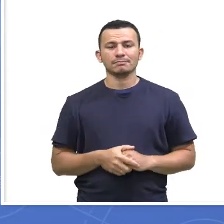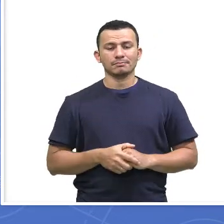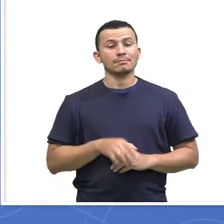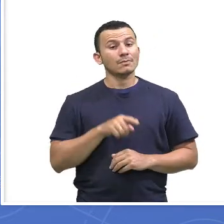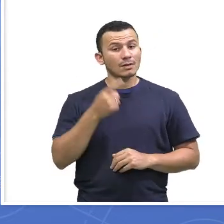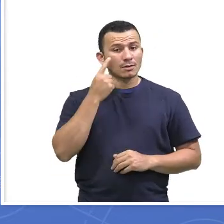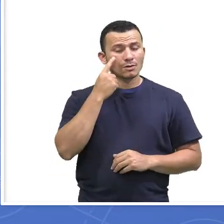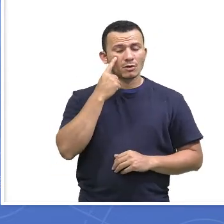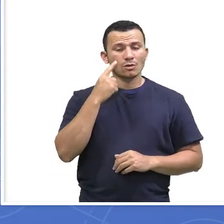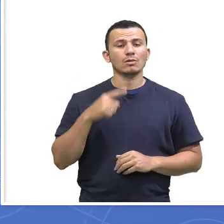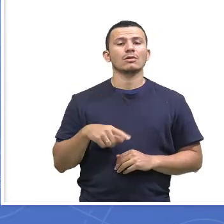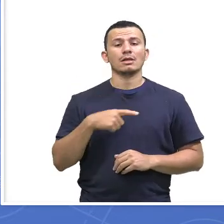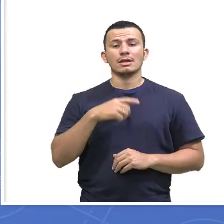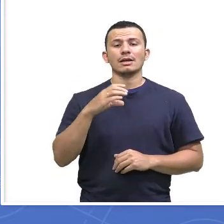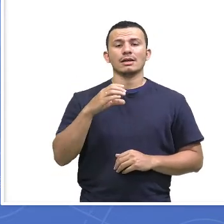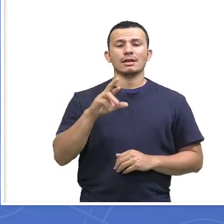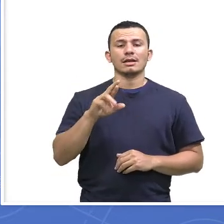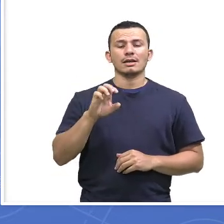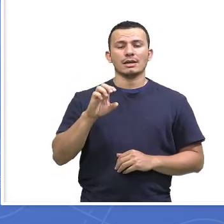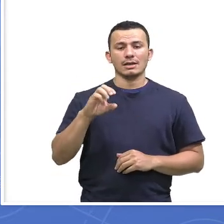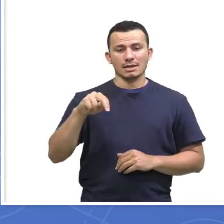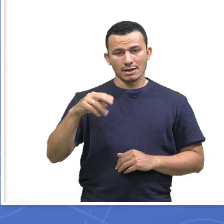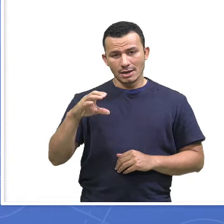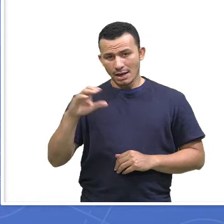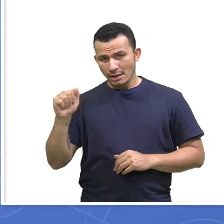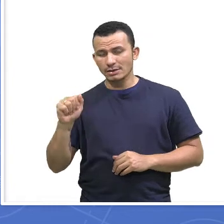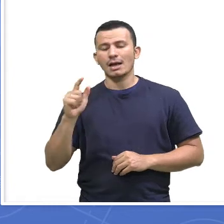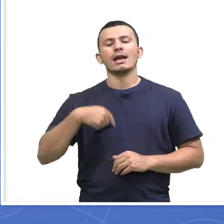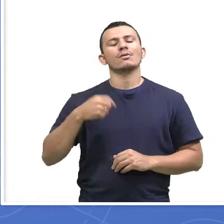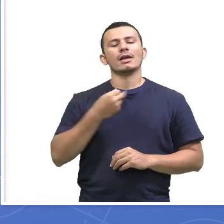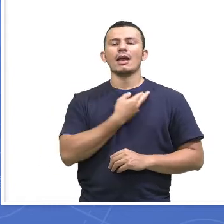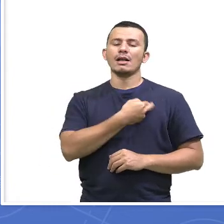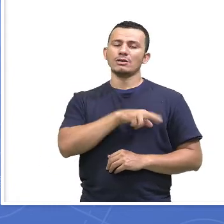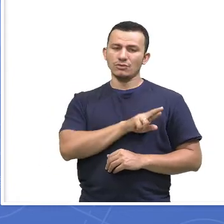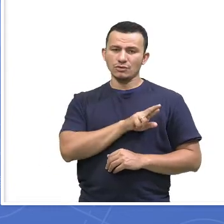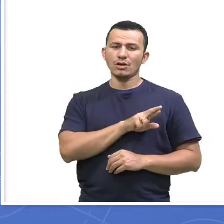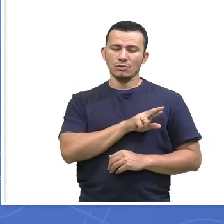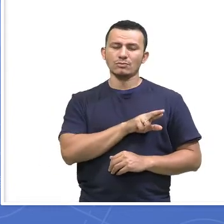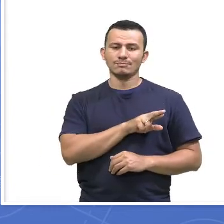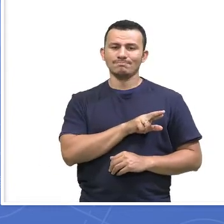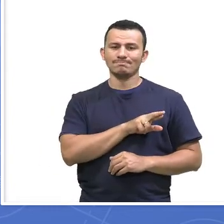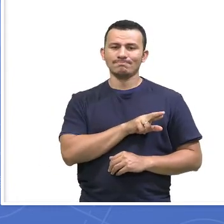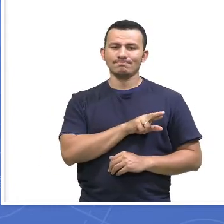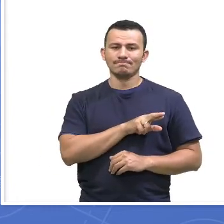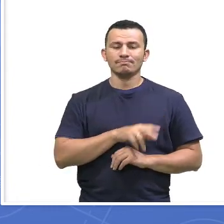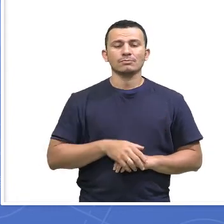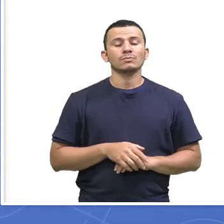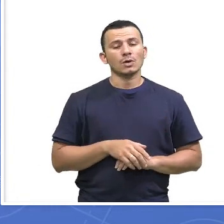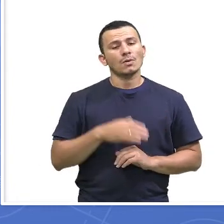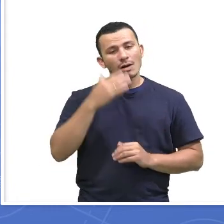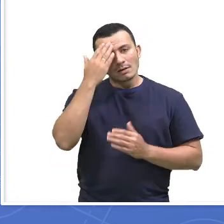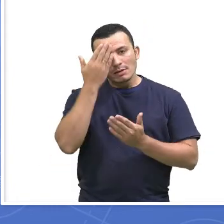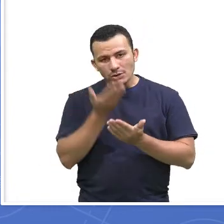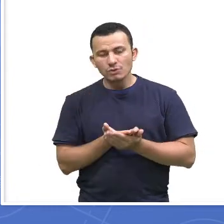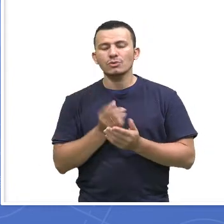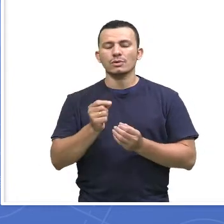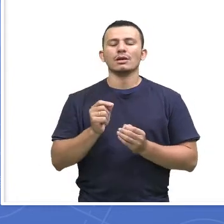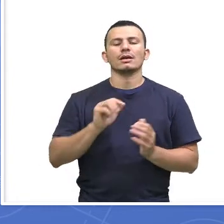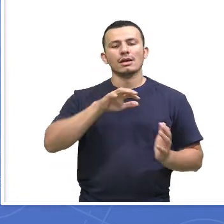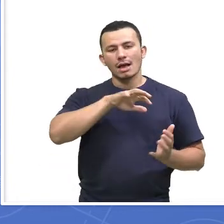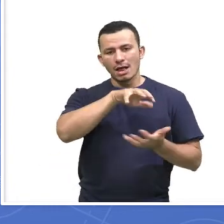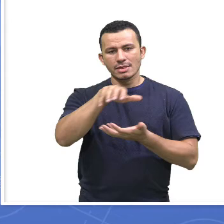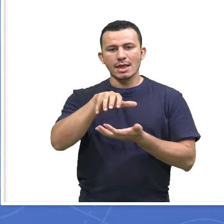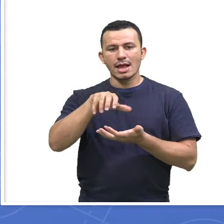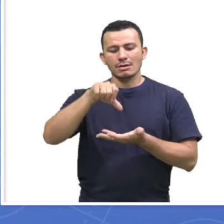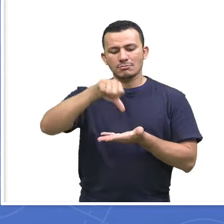vocês, quando a gente fala da palavra crença, nós estamos falando de algo ligado com a religião, né, com mito. Então vejam bem, a crença de que a Terra era o centro